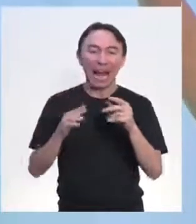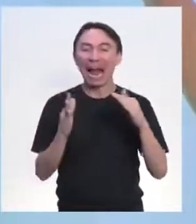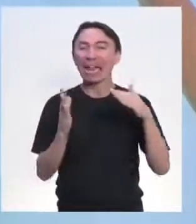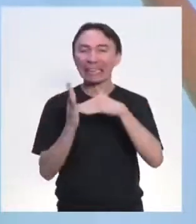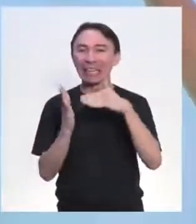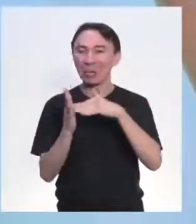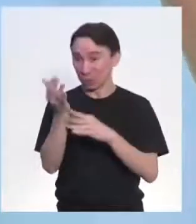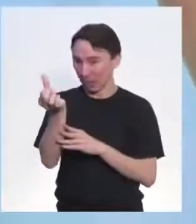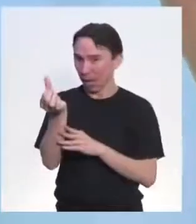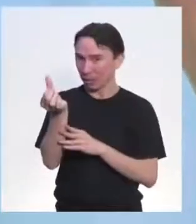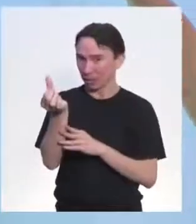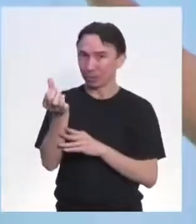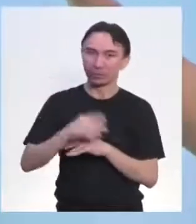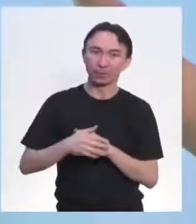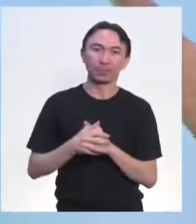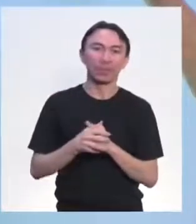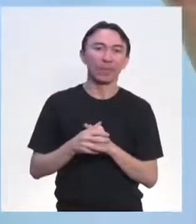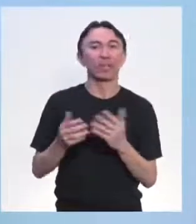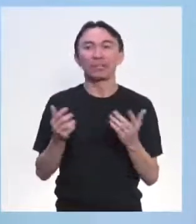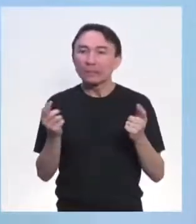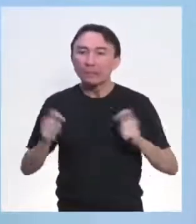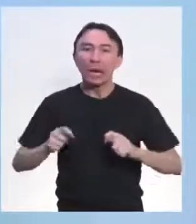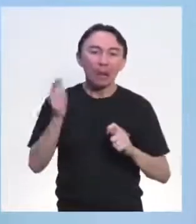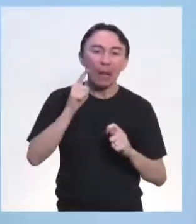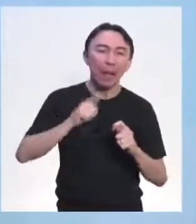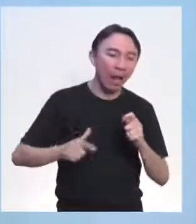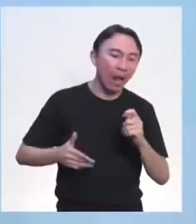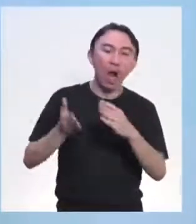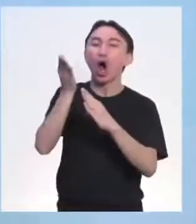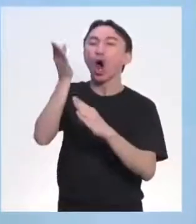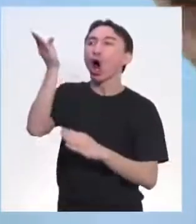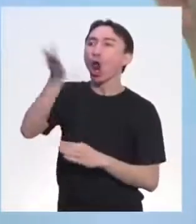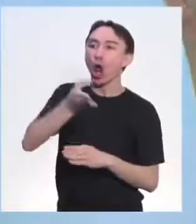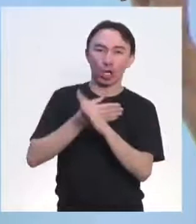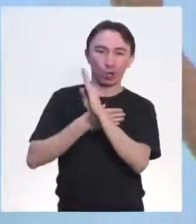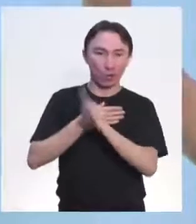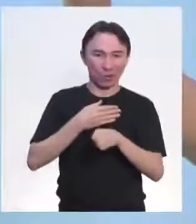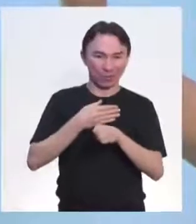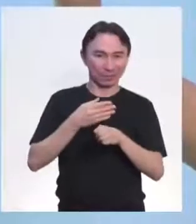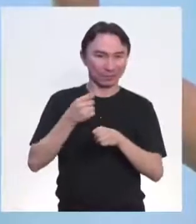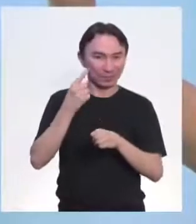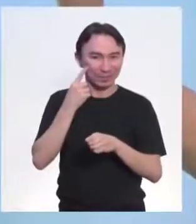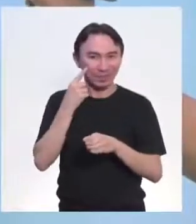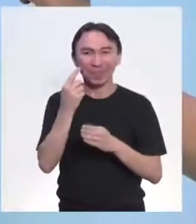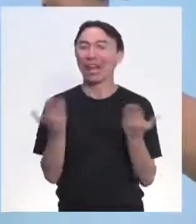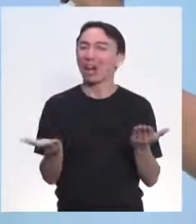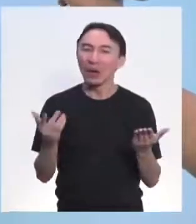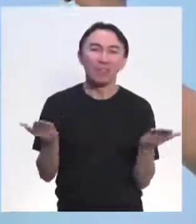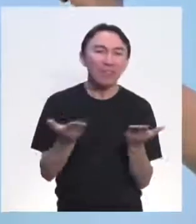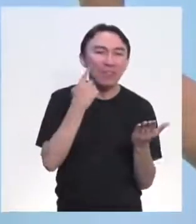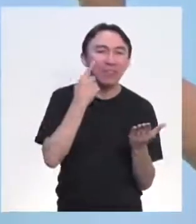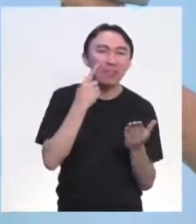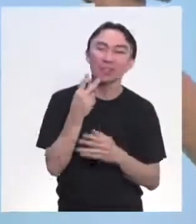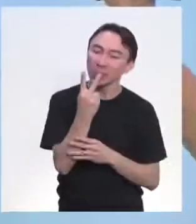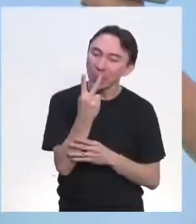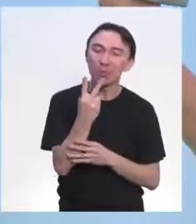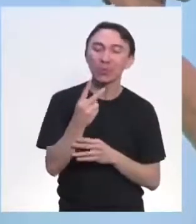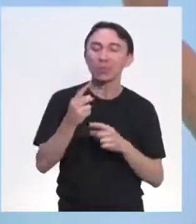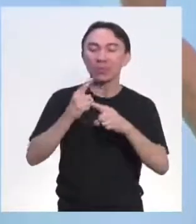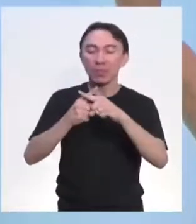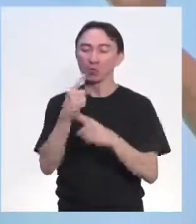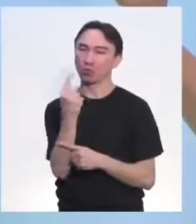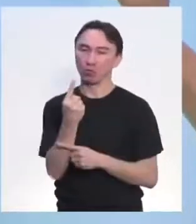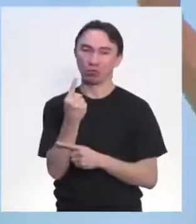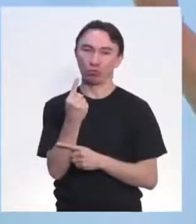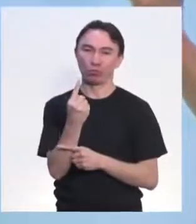6, porque aí eu corto um número maior. Desenvolvo o 2 fatorial, 2 vezes